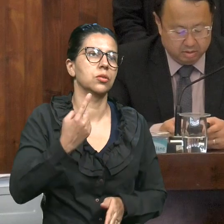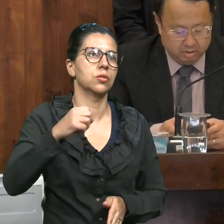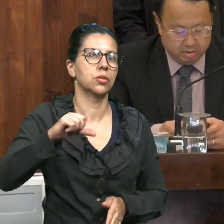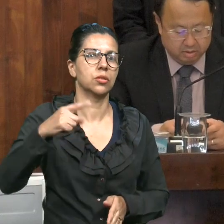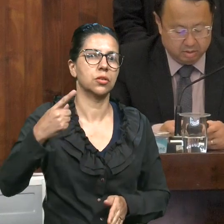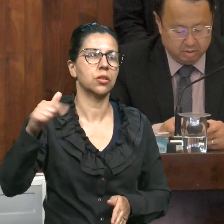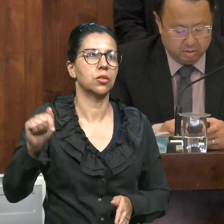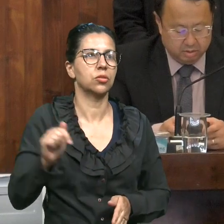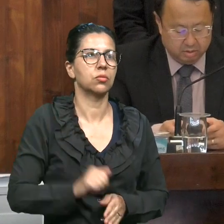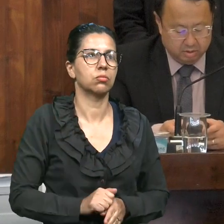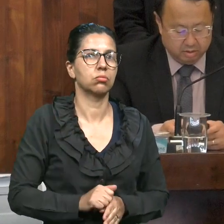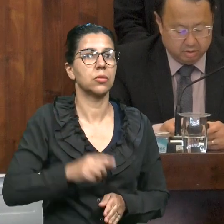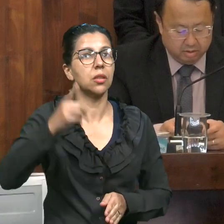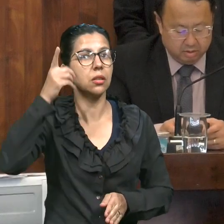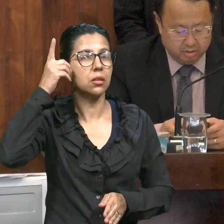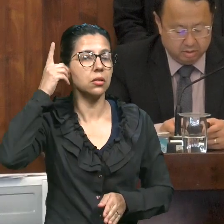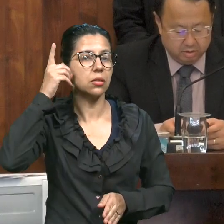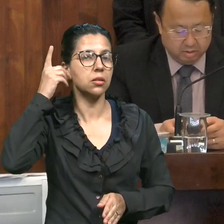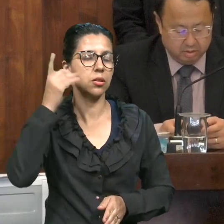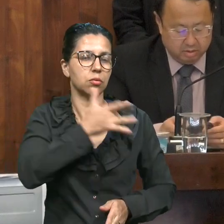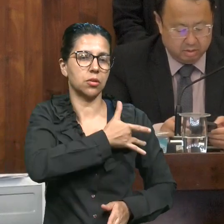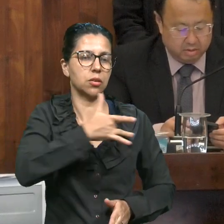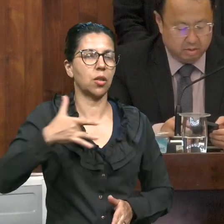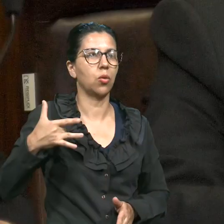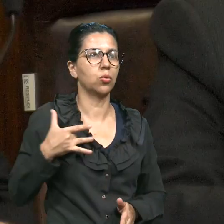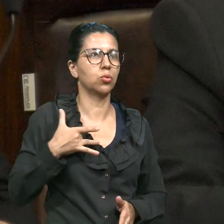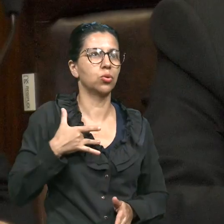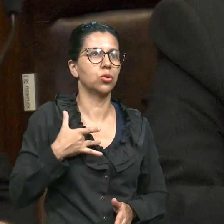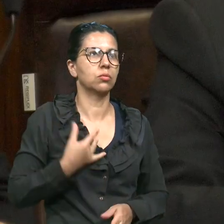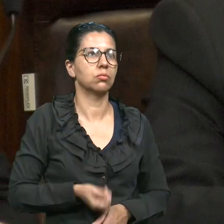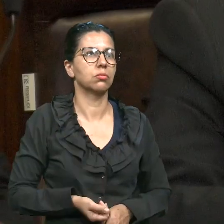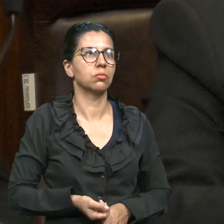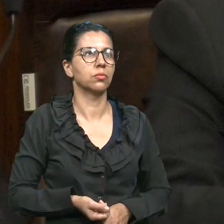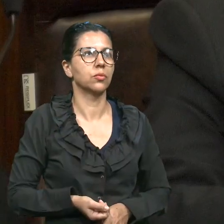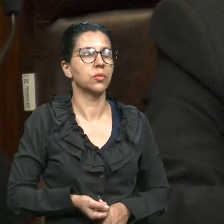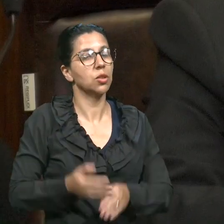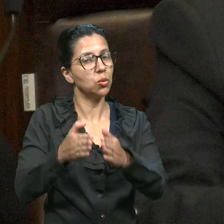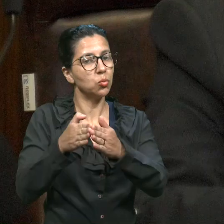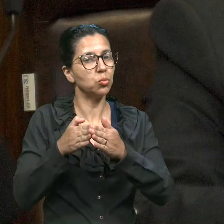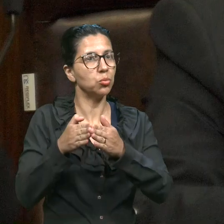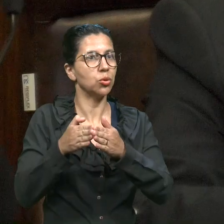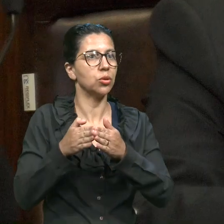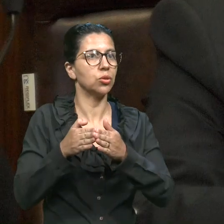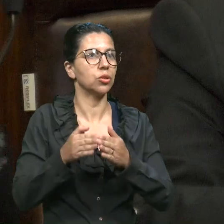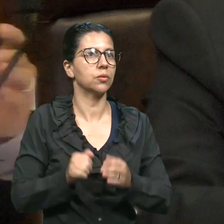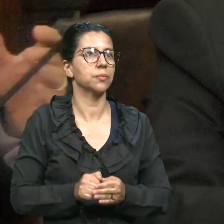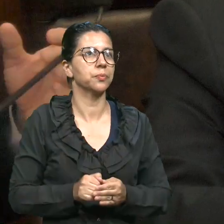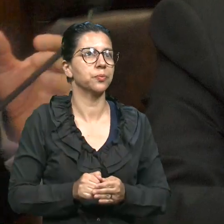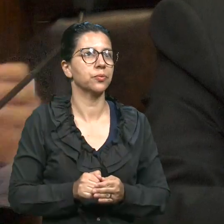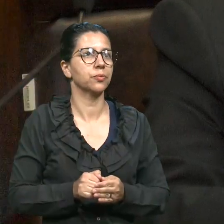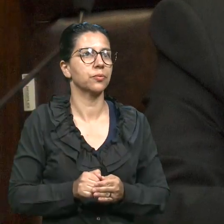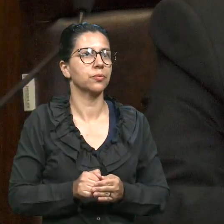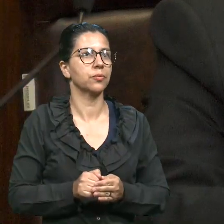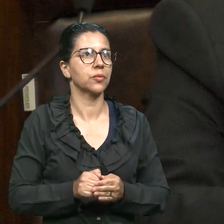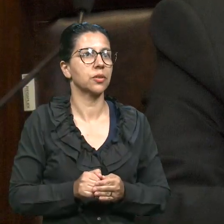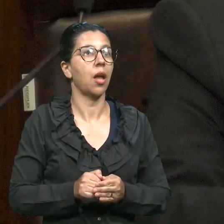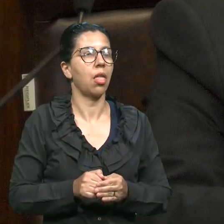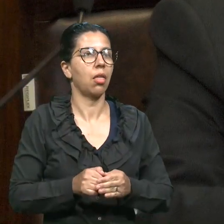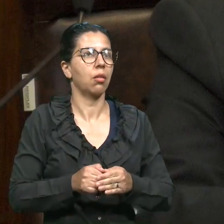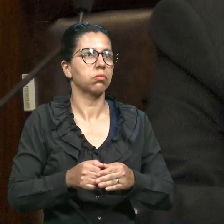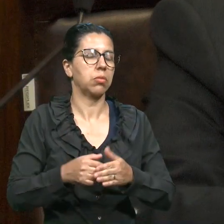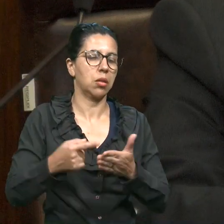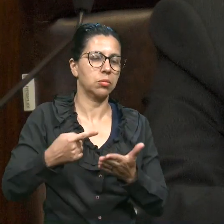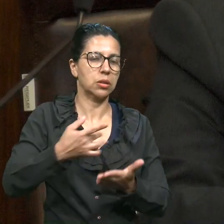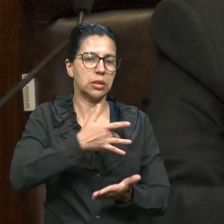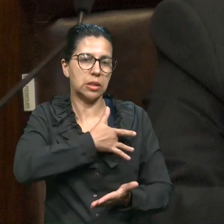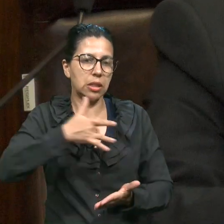1907/2023, de autoria do vereador Danilo da Saúde. Assunto: solicitando licença para tratamento de saúde quanto à